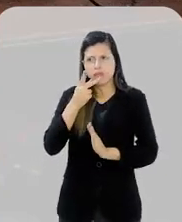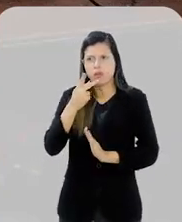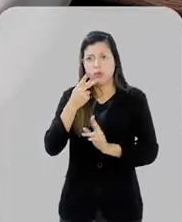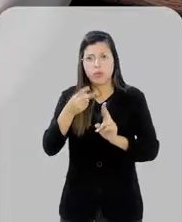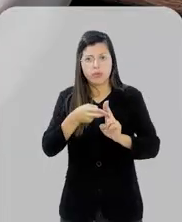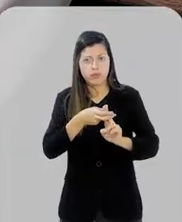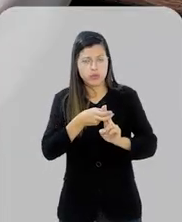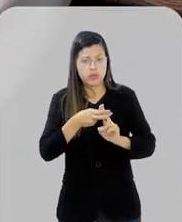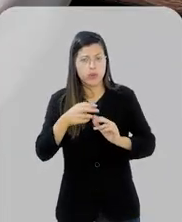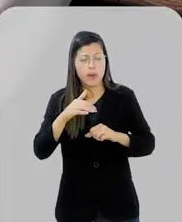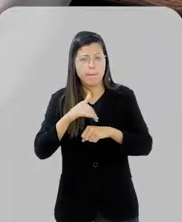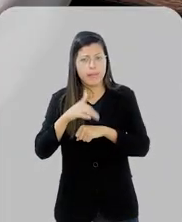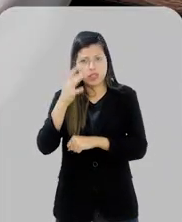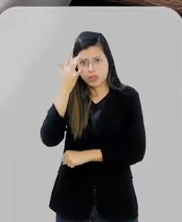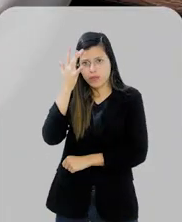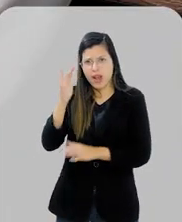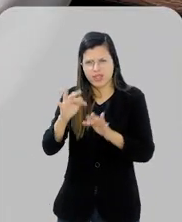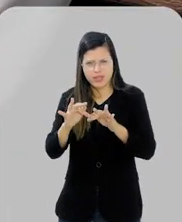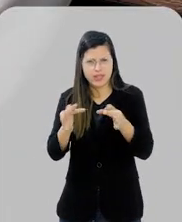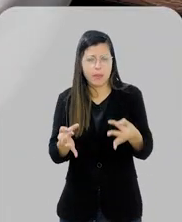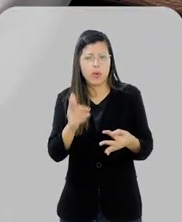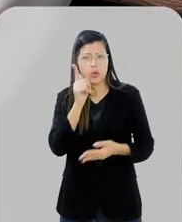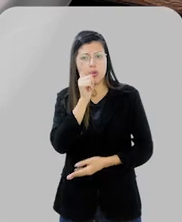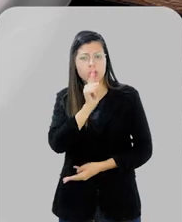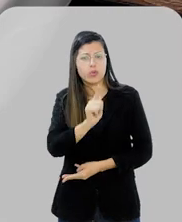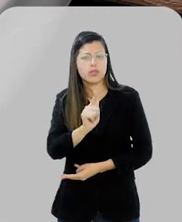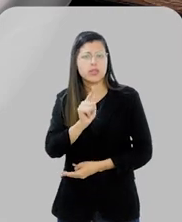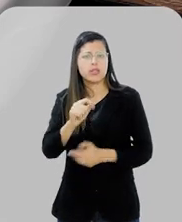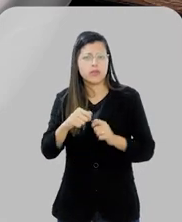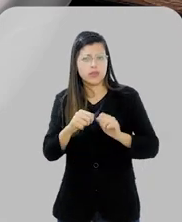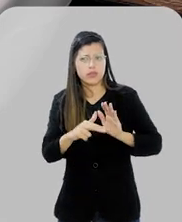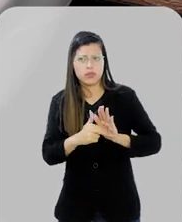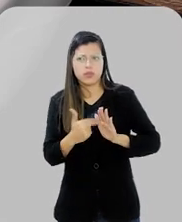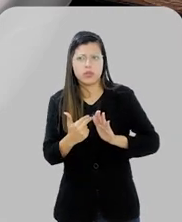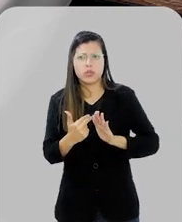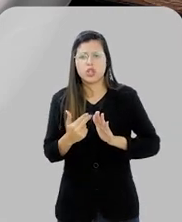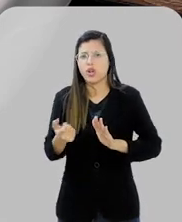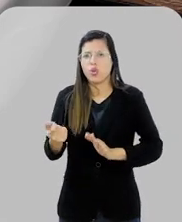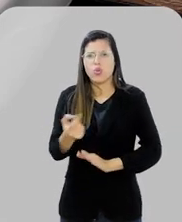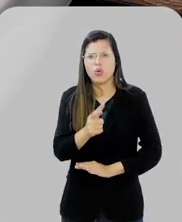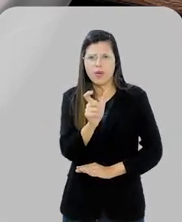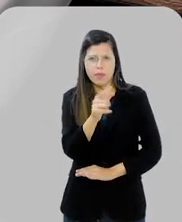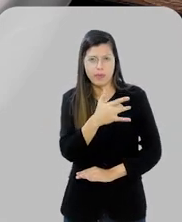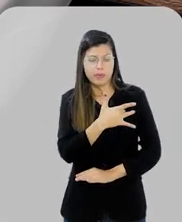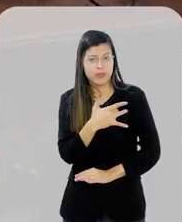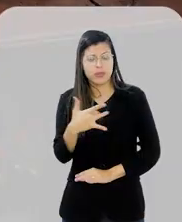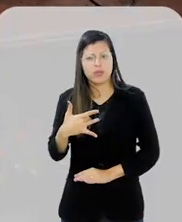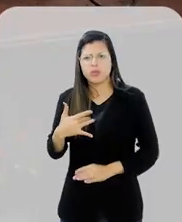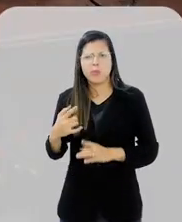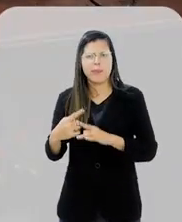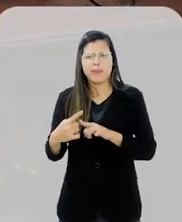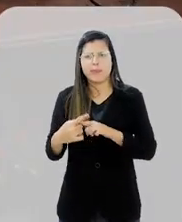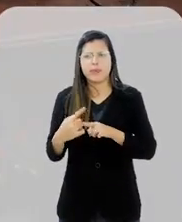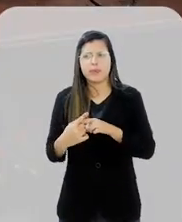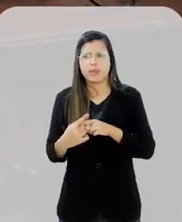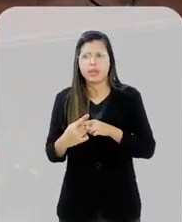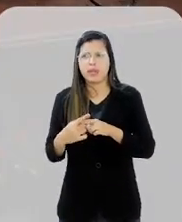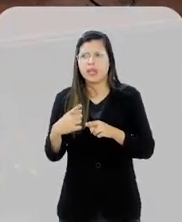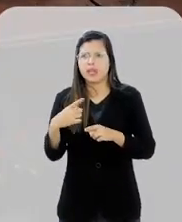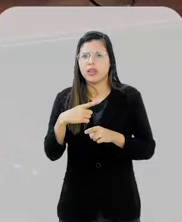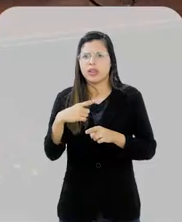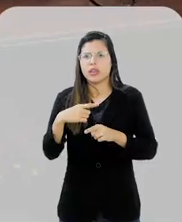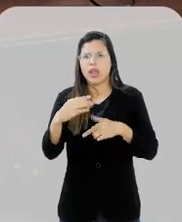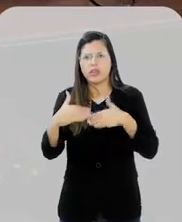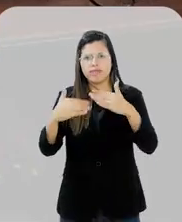pelo SUS é mais fácil de conseguir realizar essa cirurgia do que pelos convênios, né? Por quê e como é que funciona esse trâmite assim na